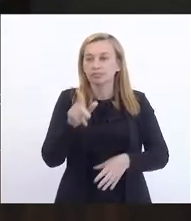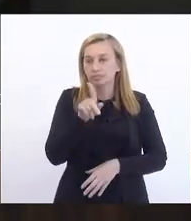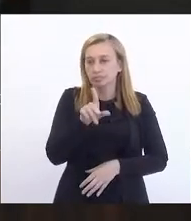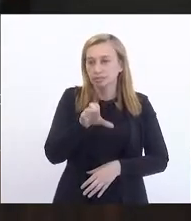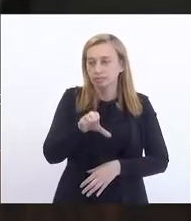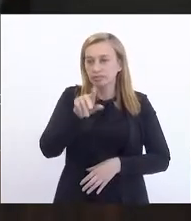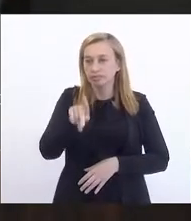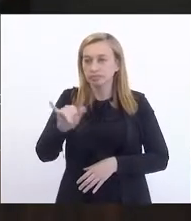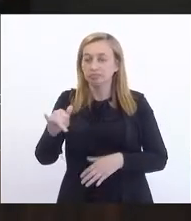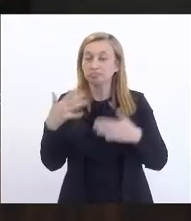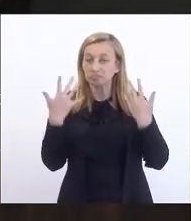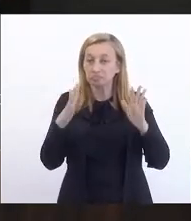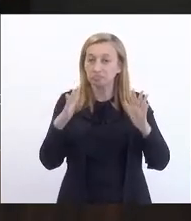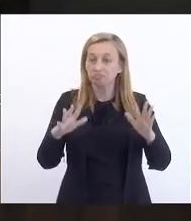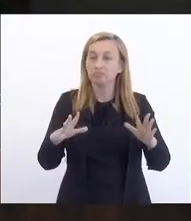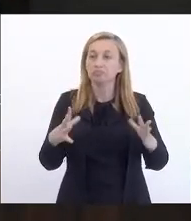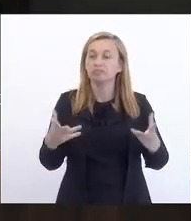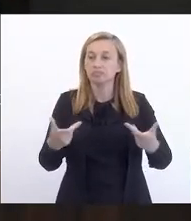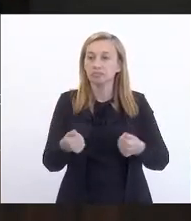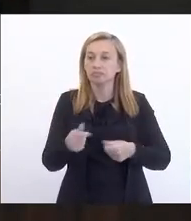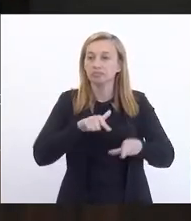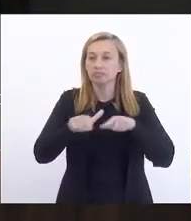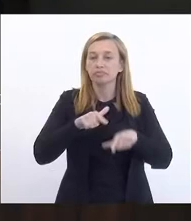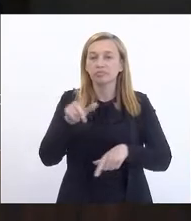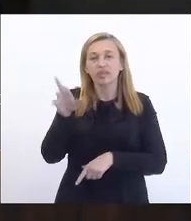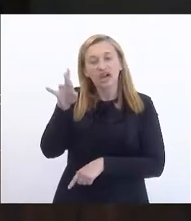pelo belíssimo trabalho. Ratinho,